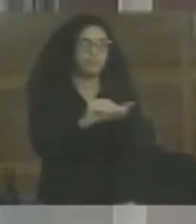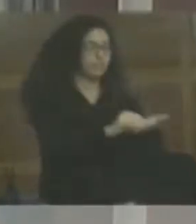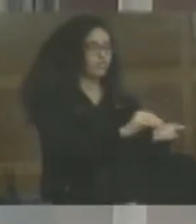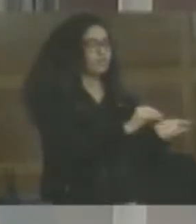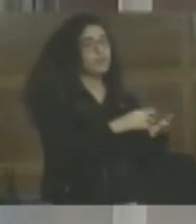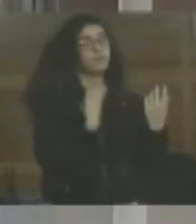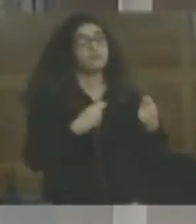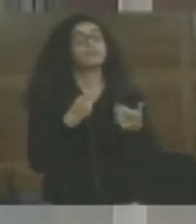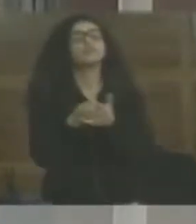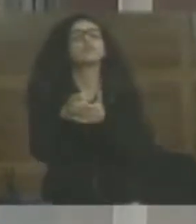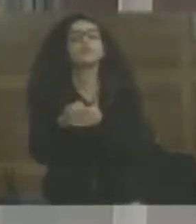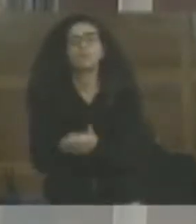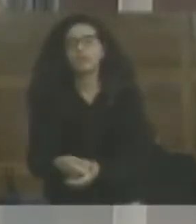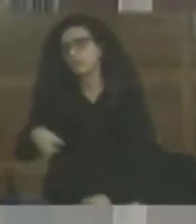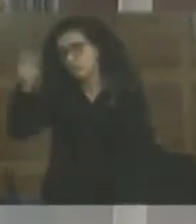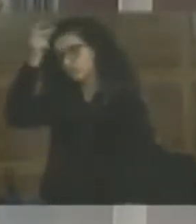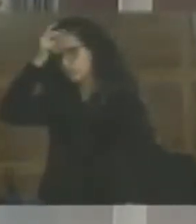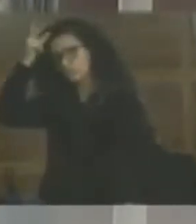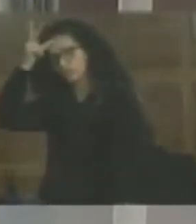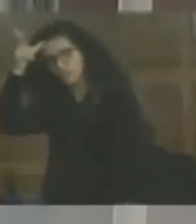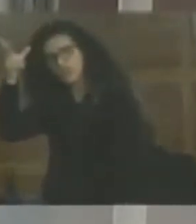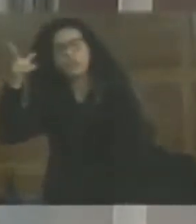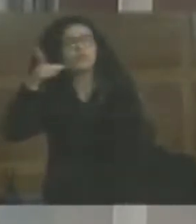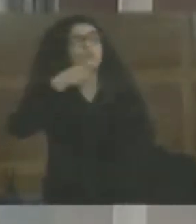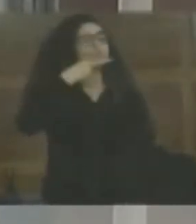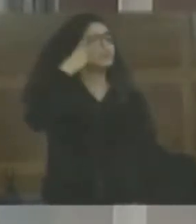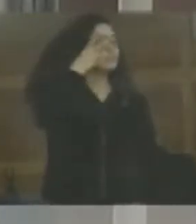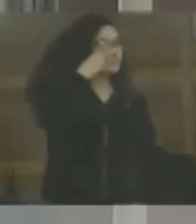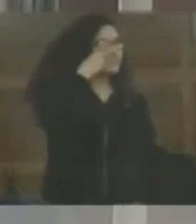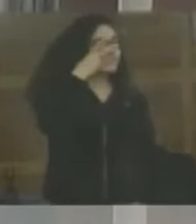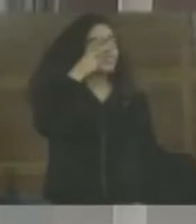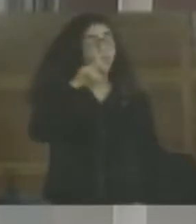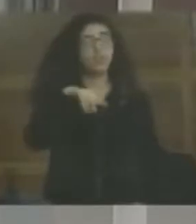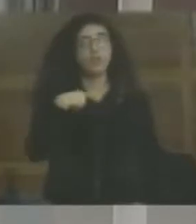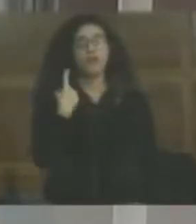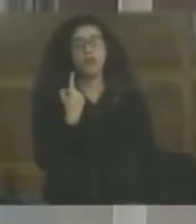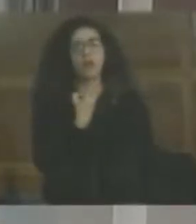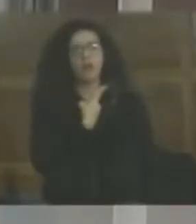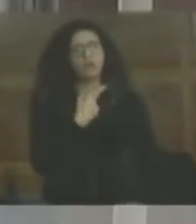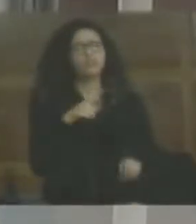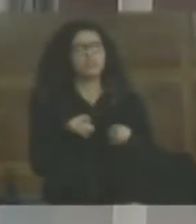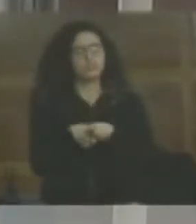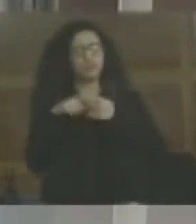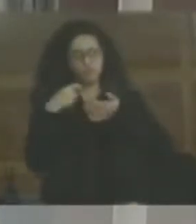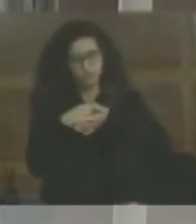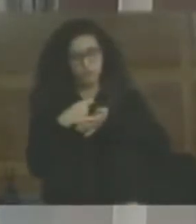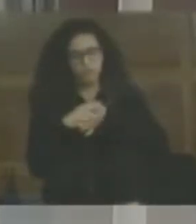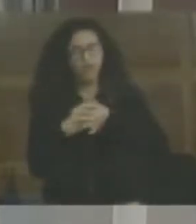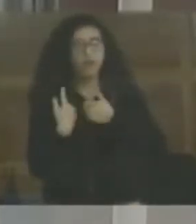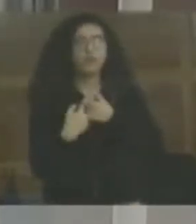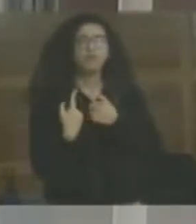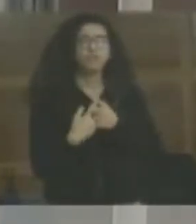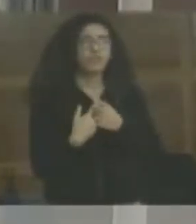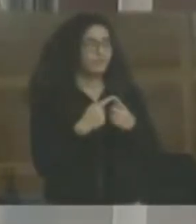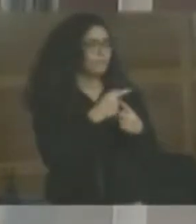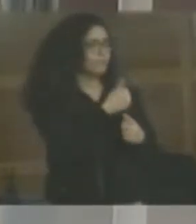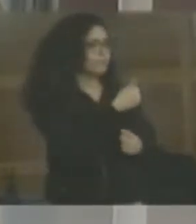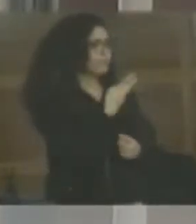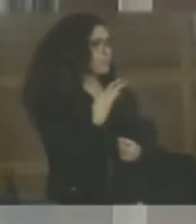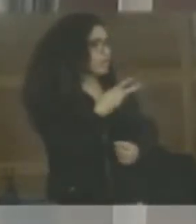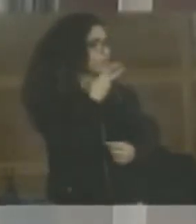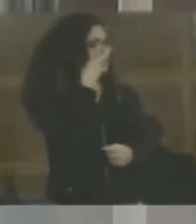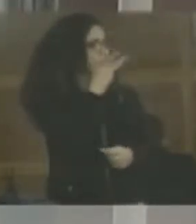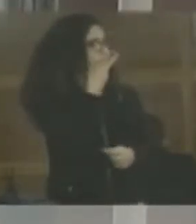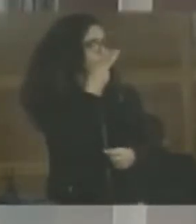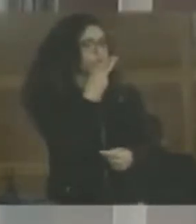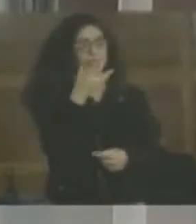cobrar do prefeito, dos vereadores e nos cobrar também, porque nós aqui somos 14, o prefeito é